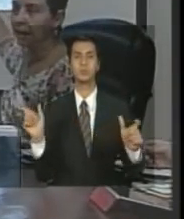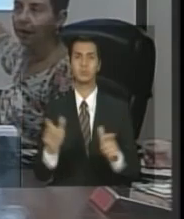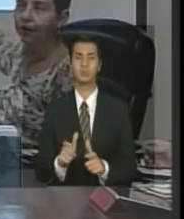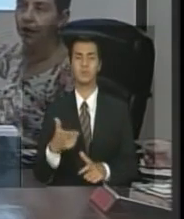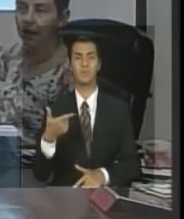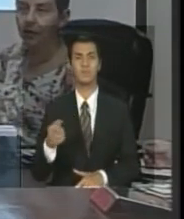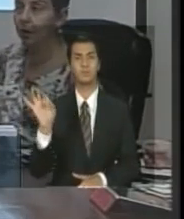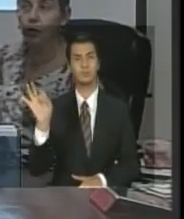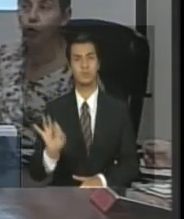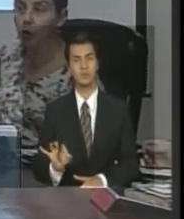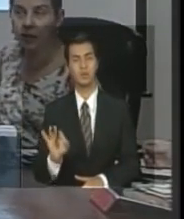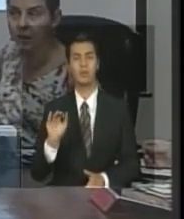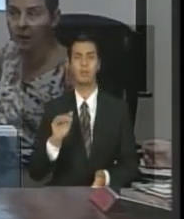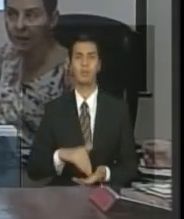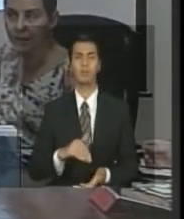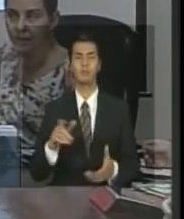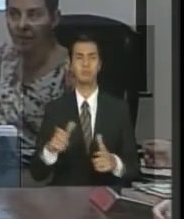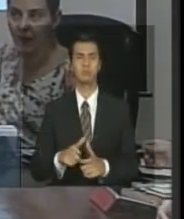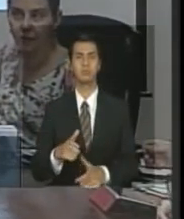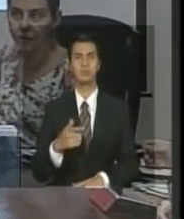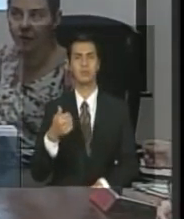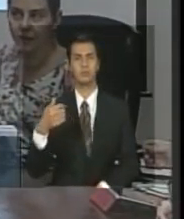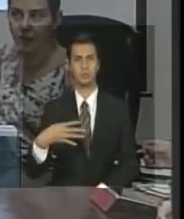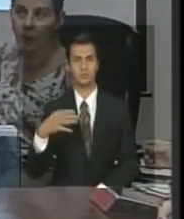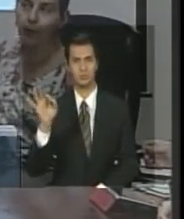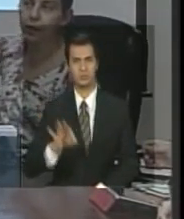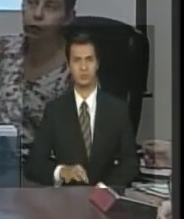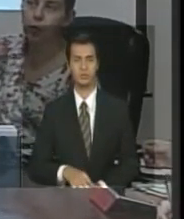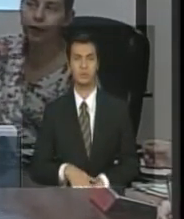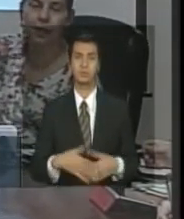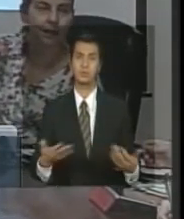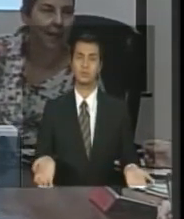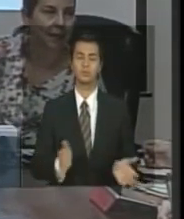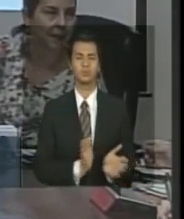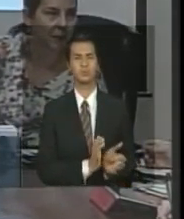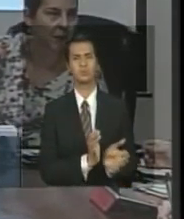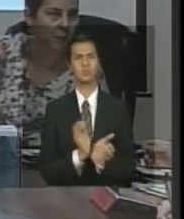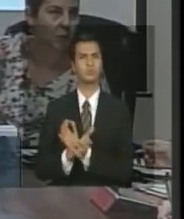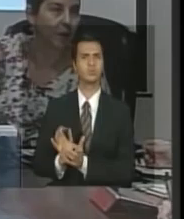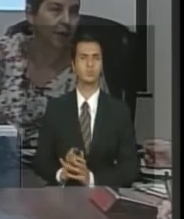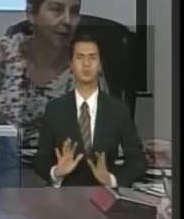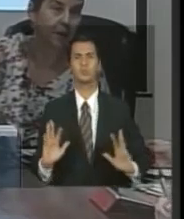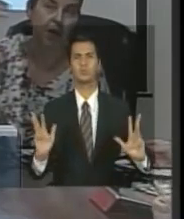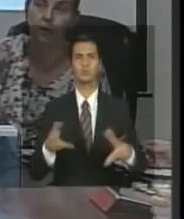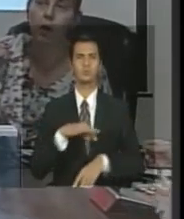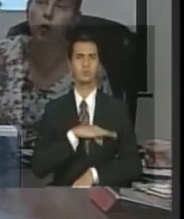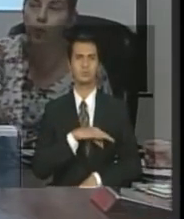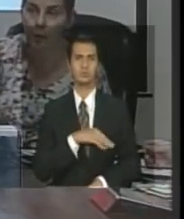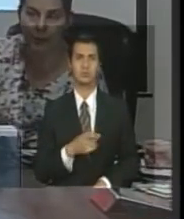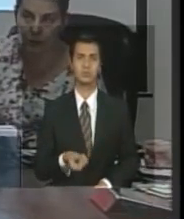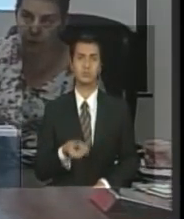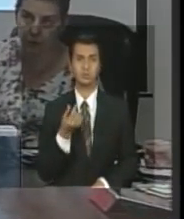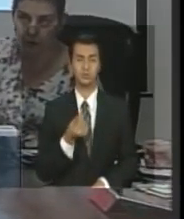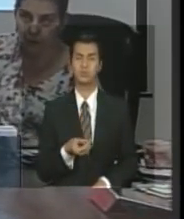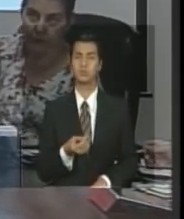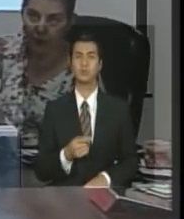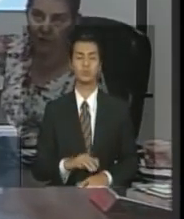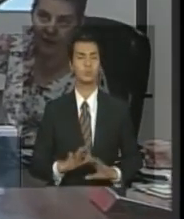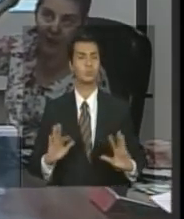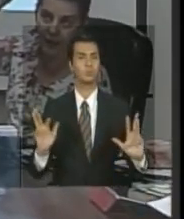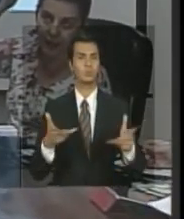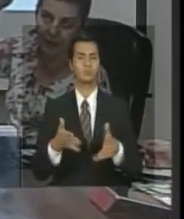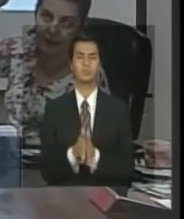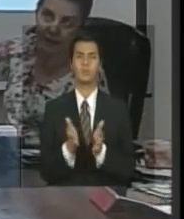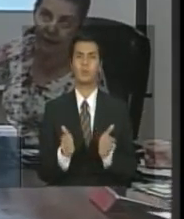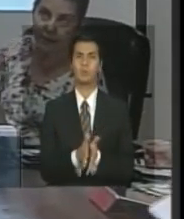14. Certo? Então, em todas as faixas, e, portanto, como a dele estaria, digamos, num intermediário, em algum momento, porque